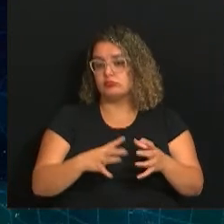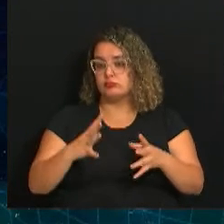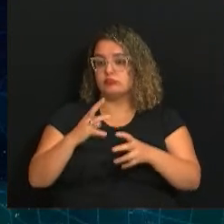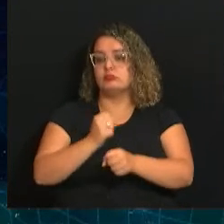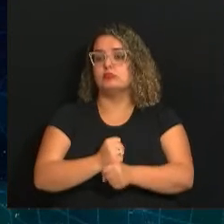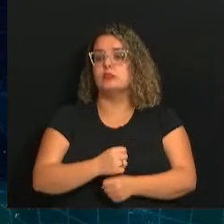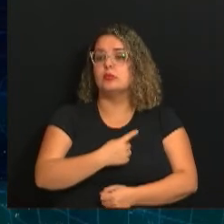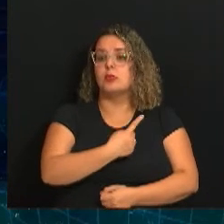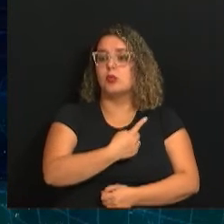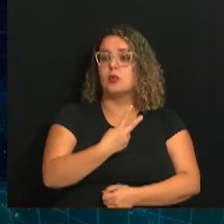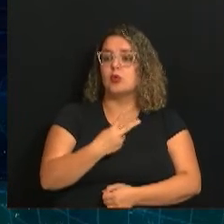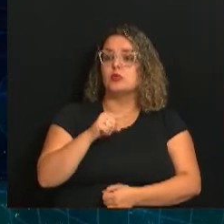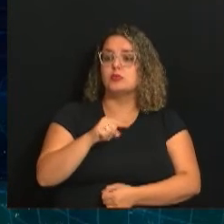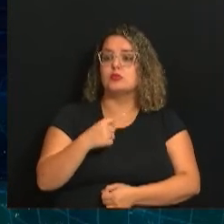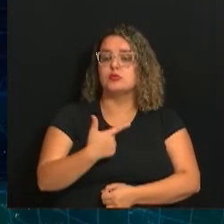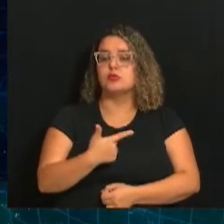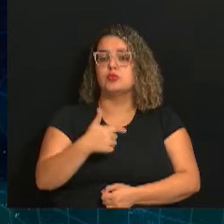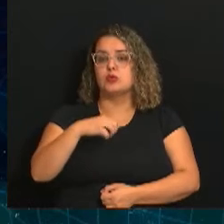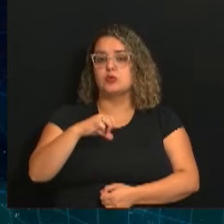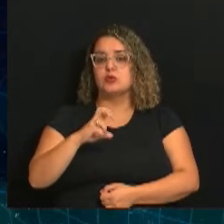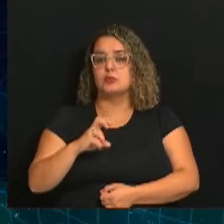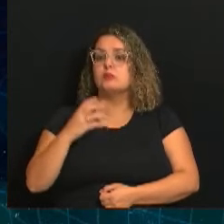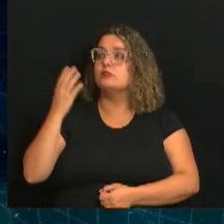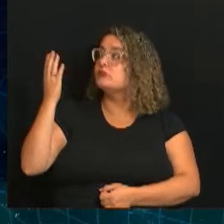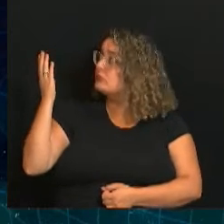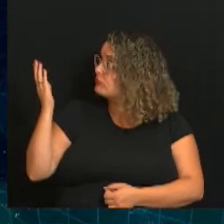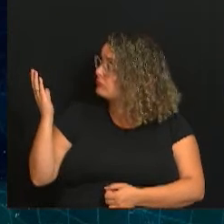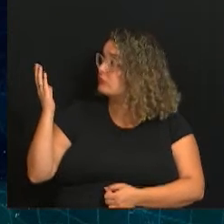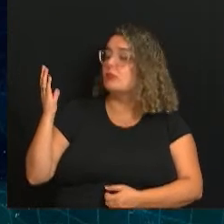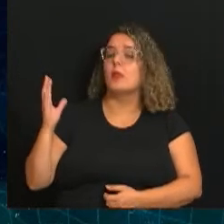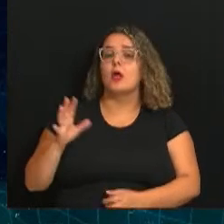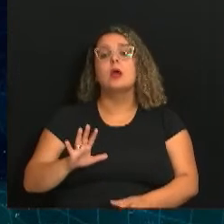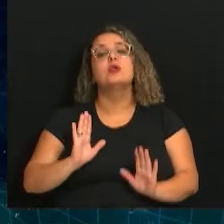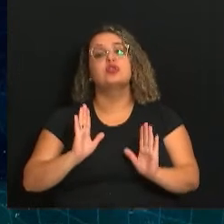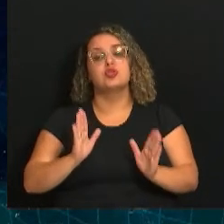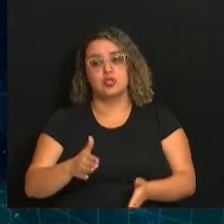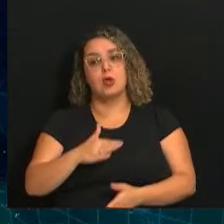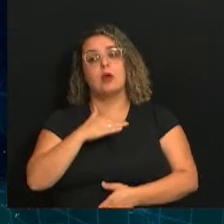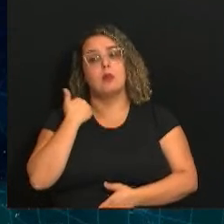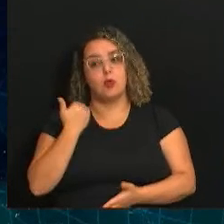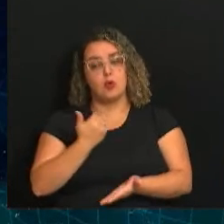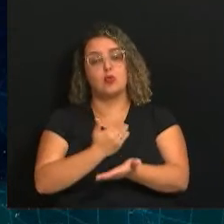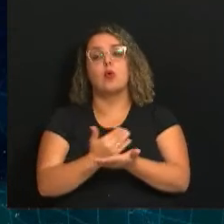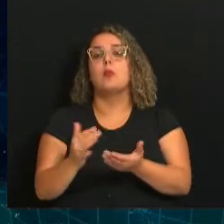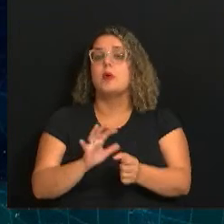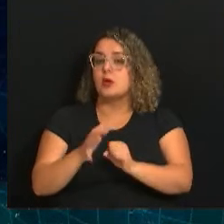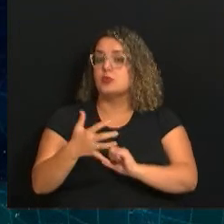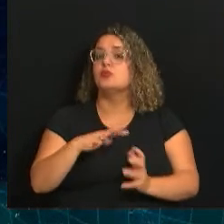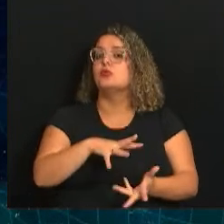33.391 casos da doença desde o início da pandemia, Hortolândia 30.432, Itatiba